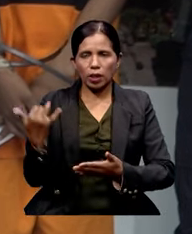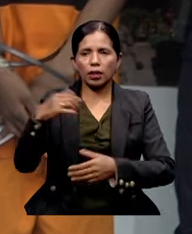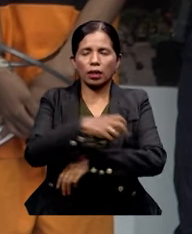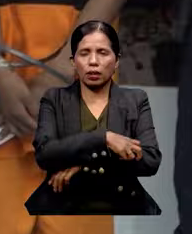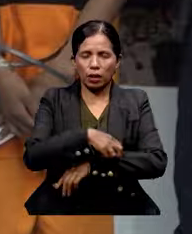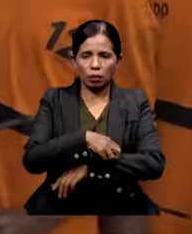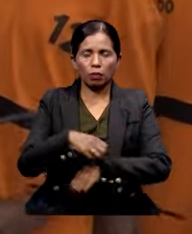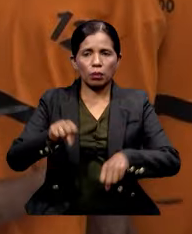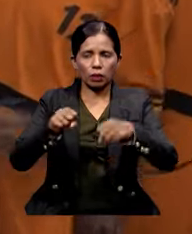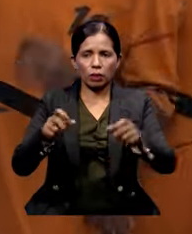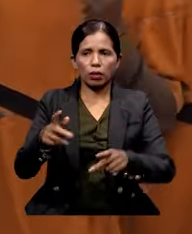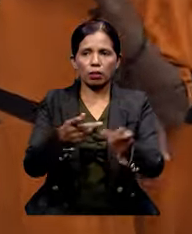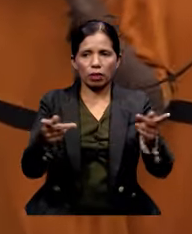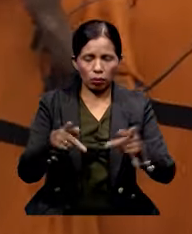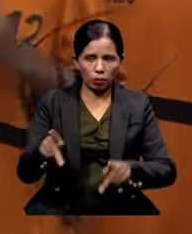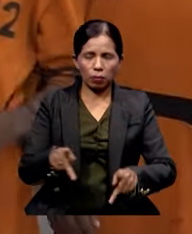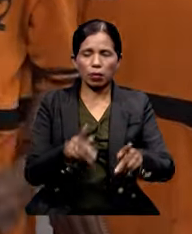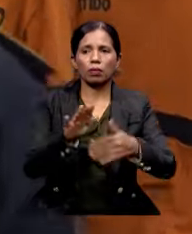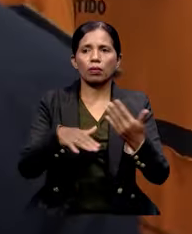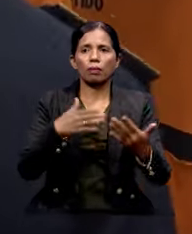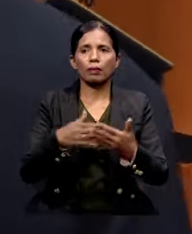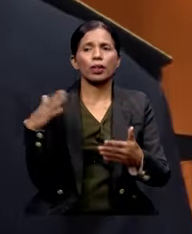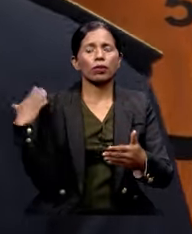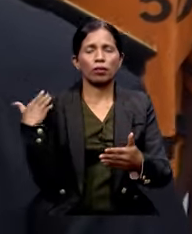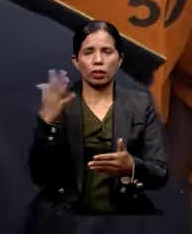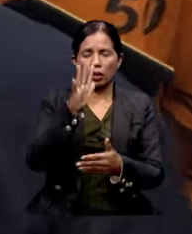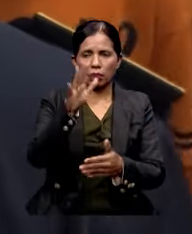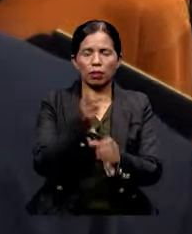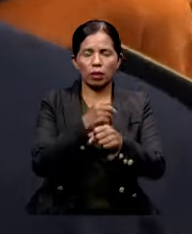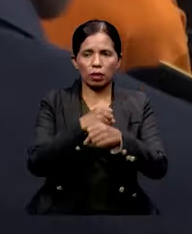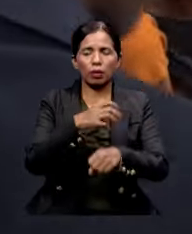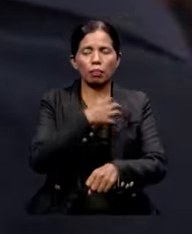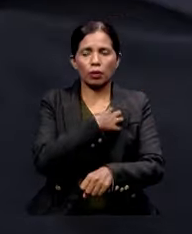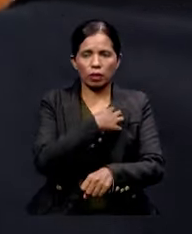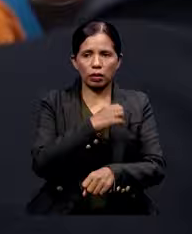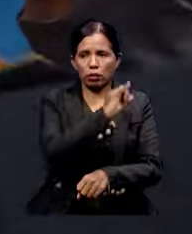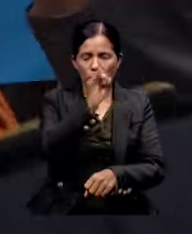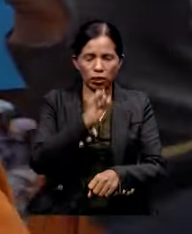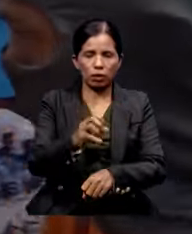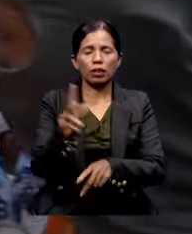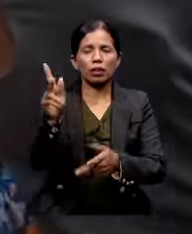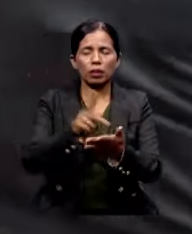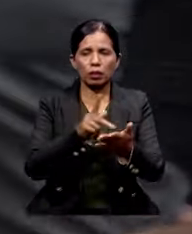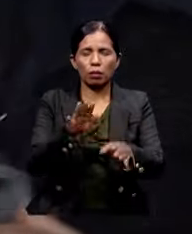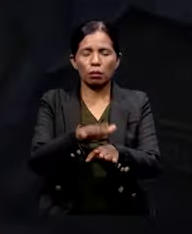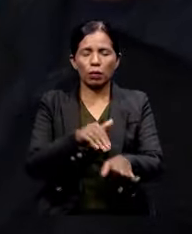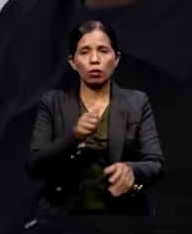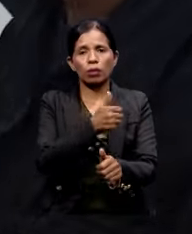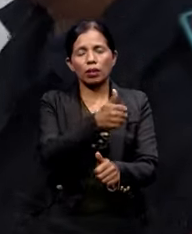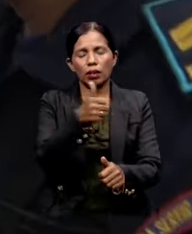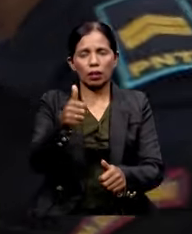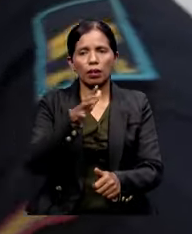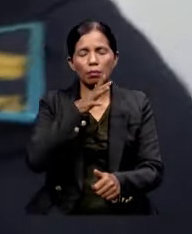publiko sira Usia sa un nebe joven na lima ne halo, polisia departamento investigasaun criminal mos, se bolu ideidak ne inaman, o